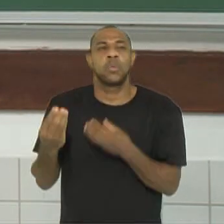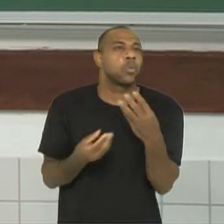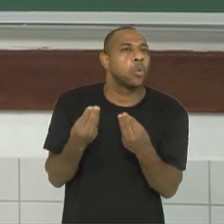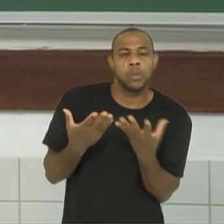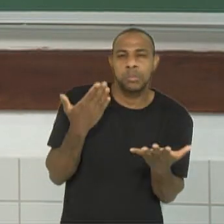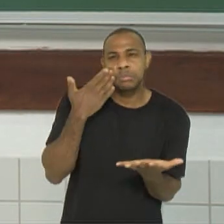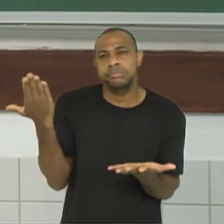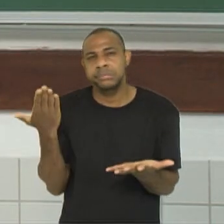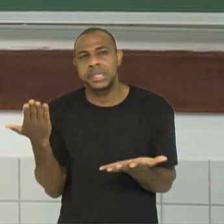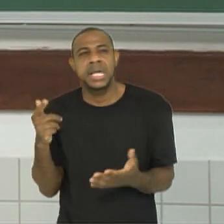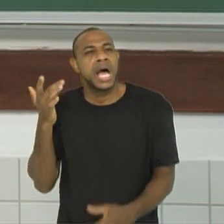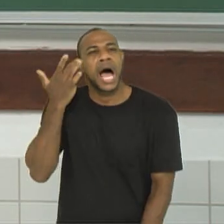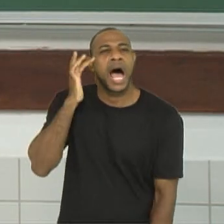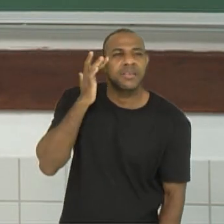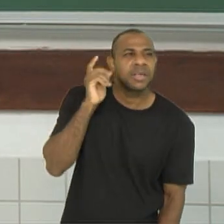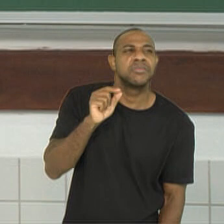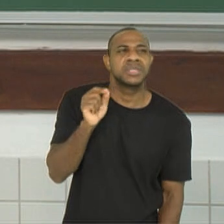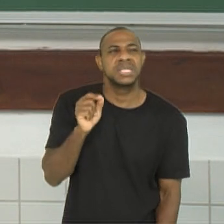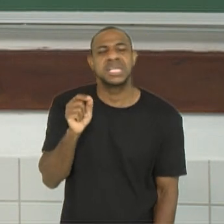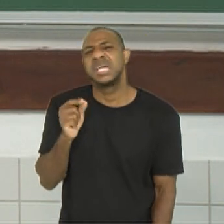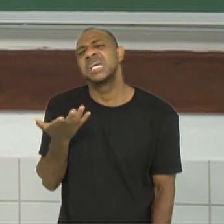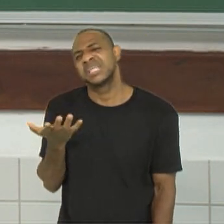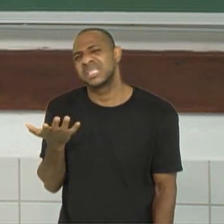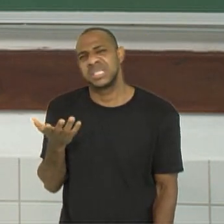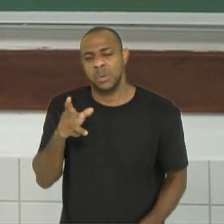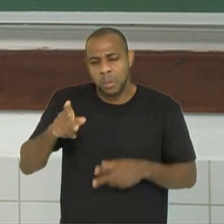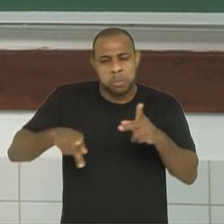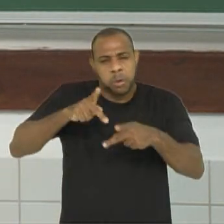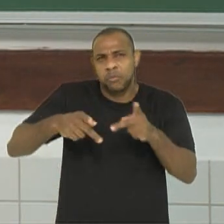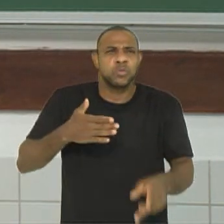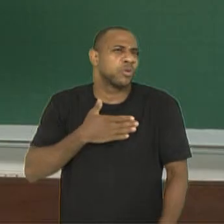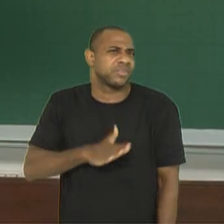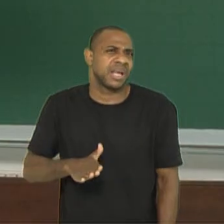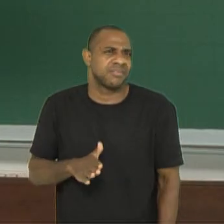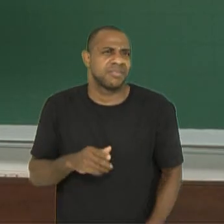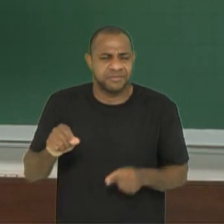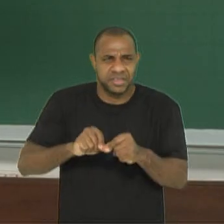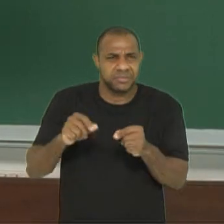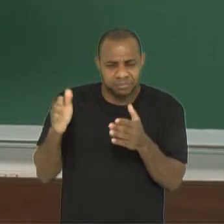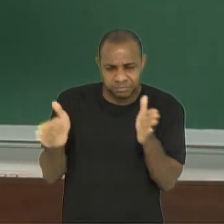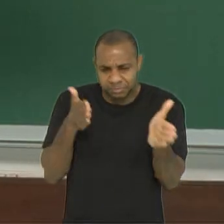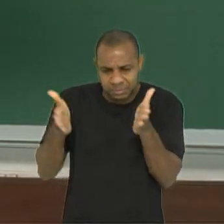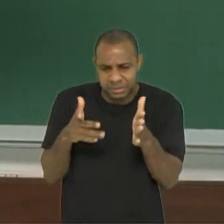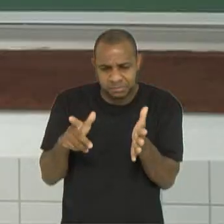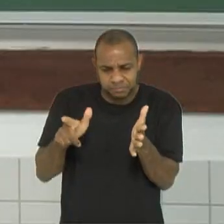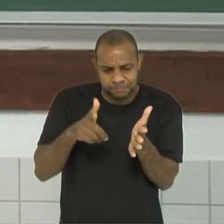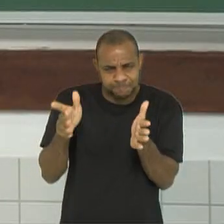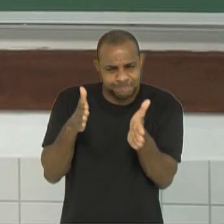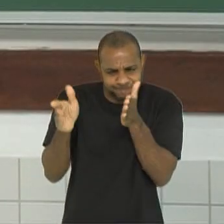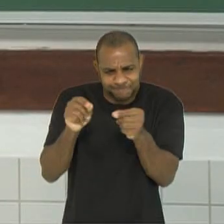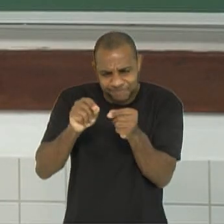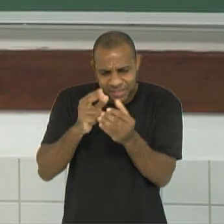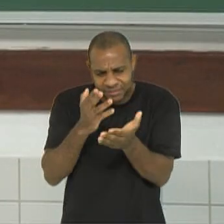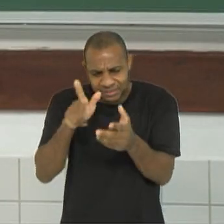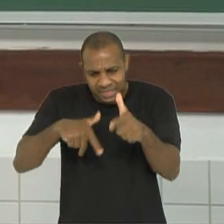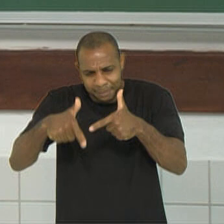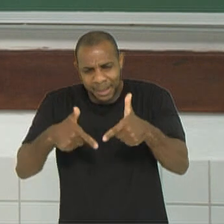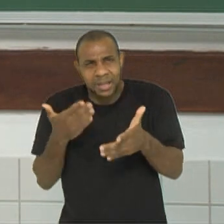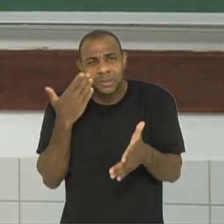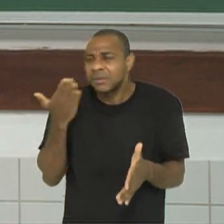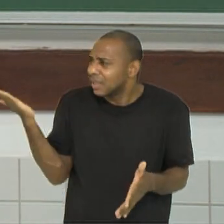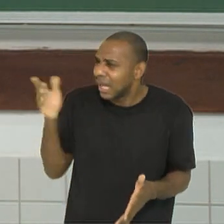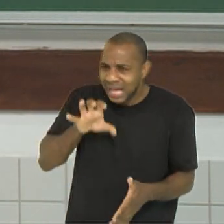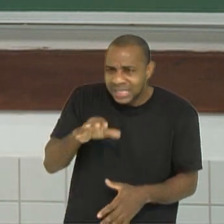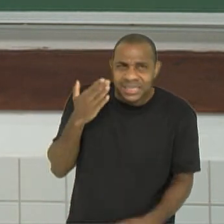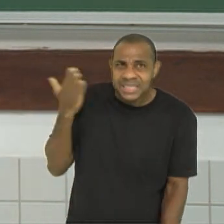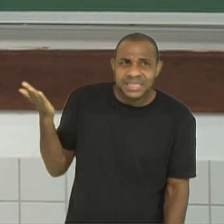mas ele achava que o público não gostava disso. Mas quando ele produziu os trabalhos desse, ele fez grande sucesso. Então, ele é um grande artista desse período. Então, ele